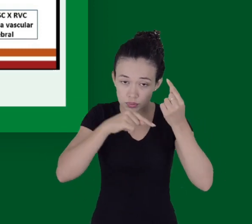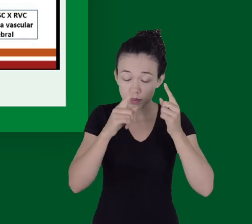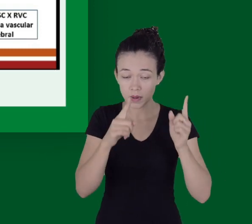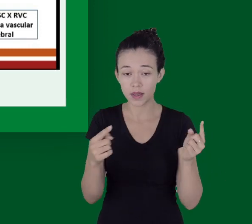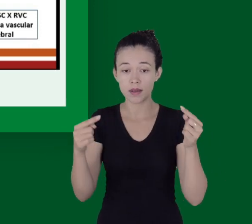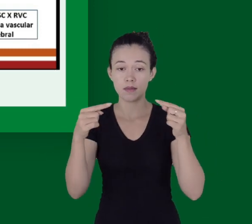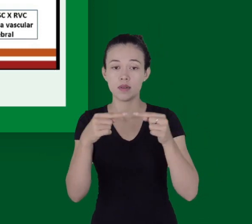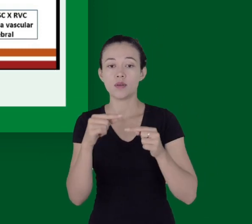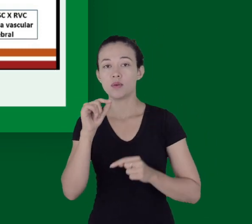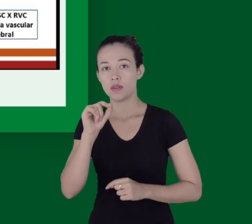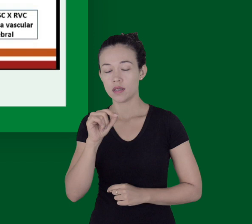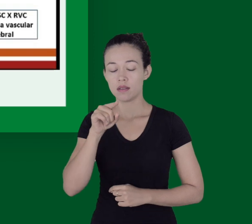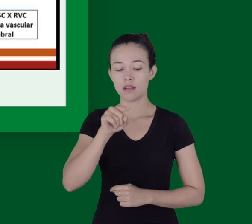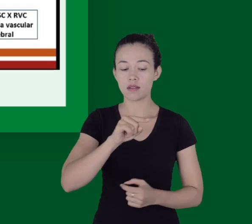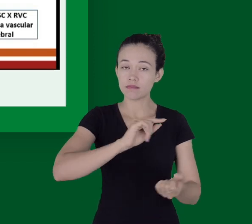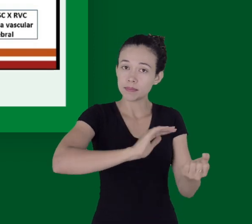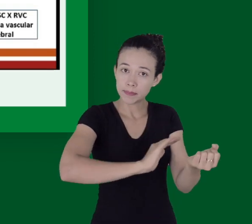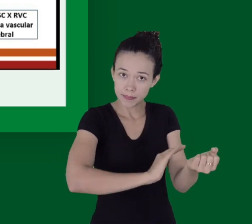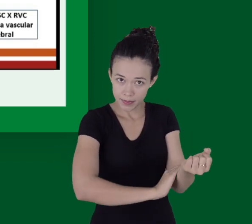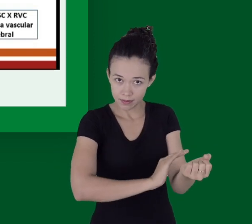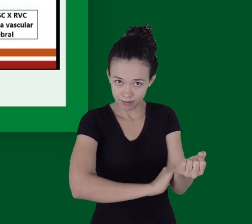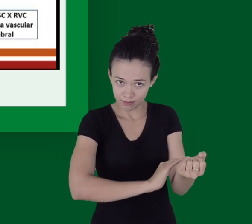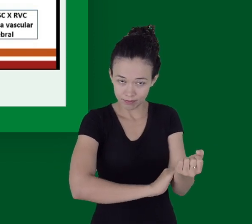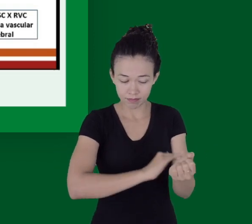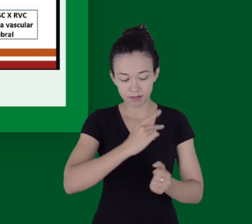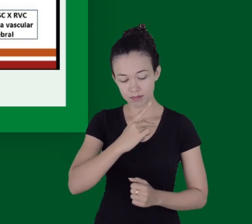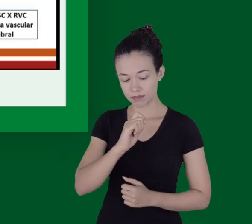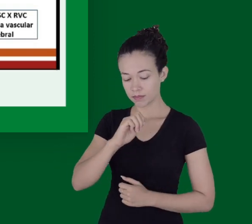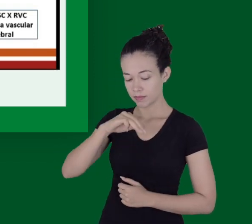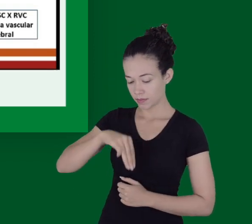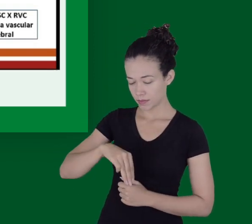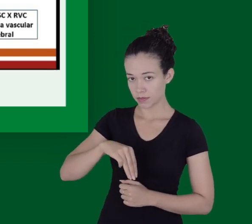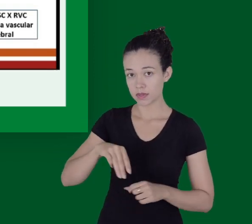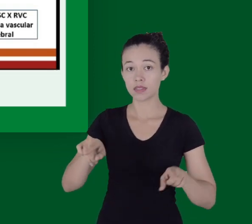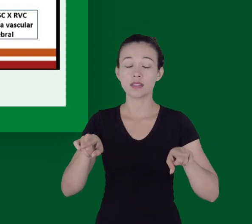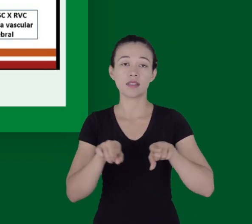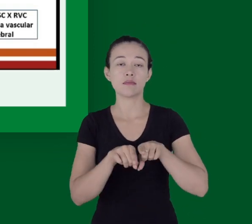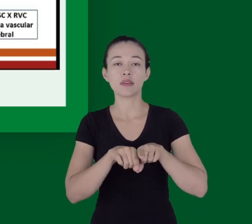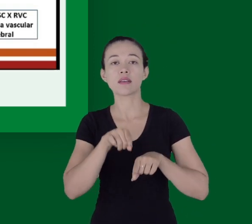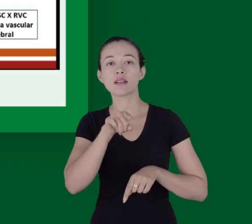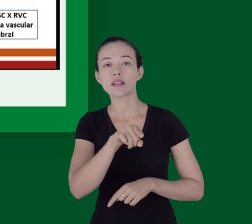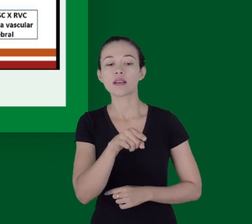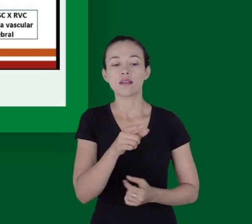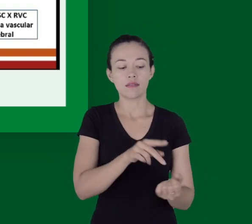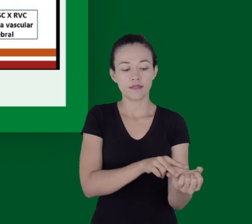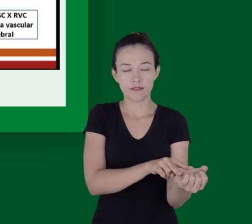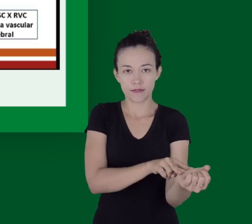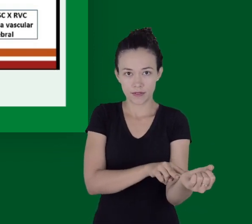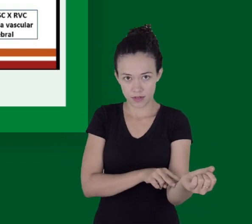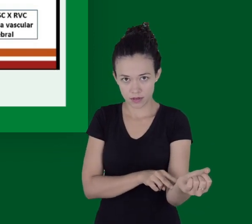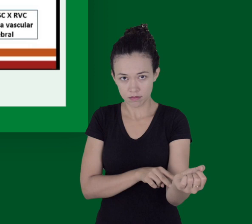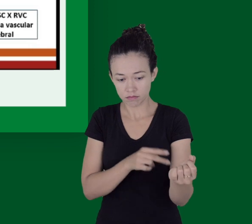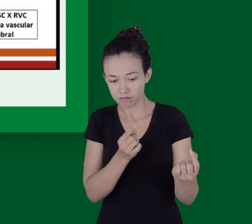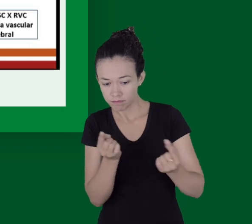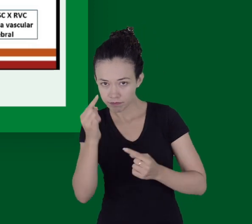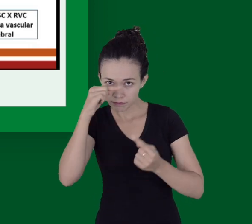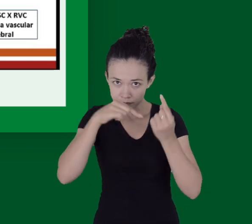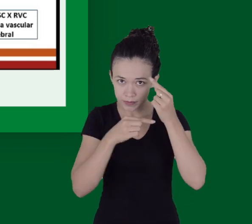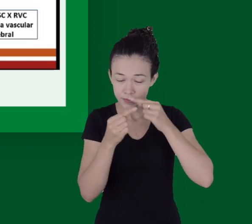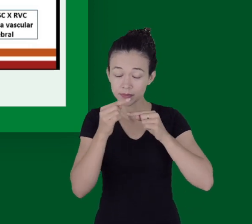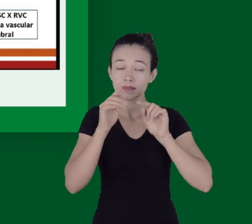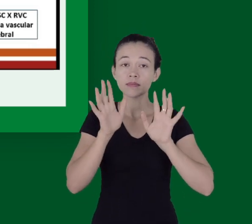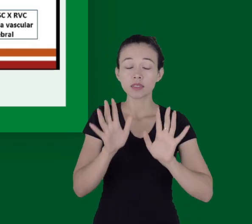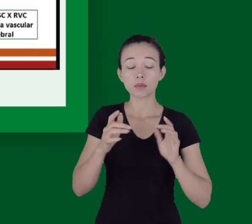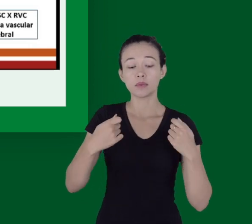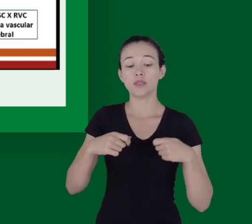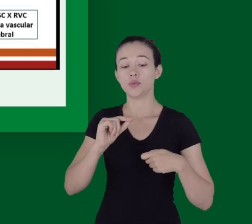isso? Para garantir uma boa perfusão cerebral, eu tenho que garantir um bom fluxo cerebral, mas tem que se ter